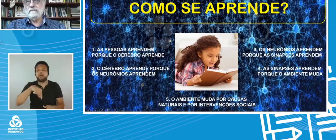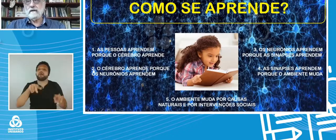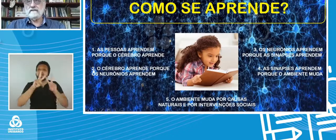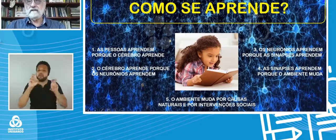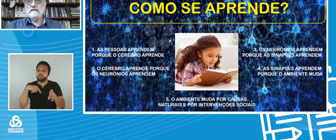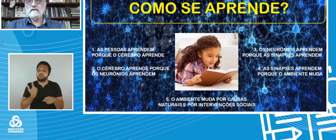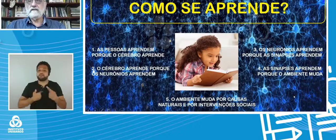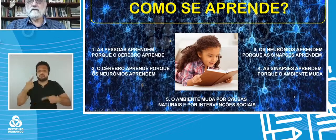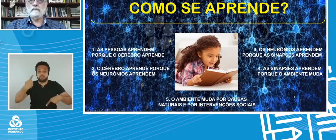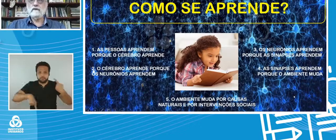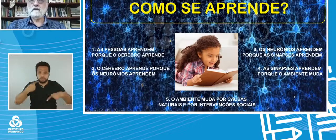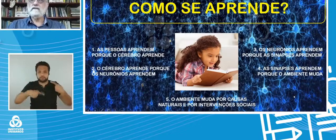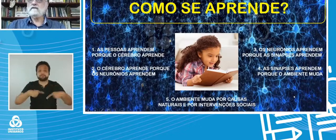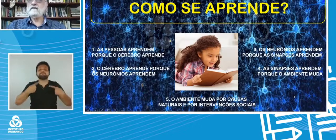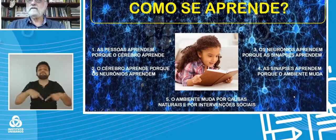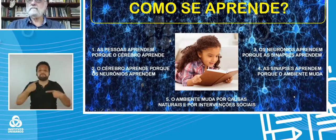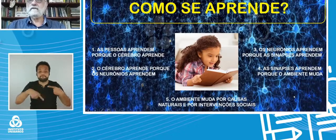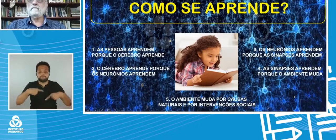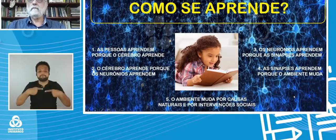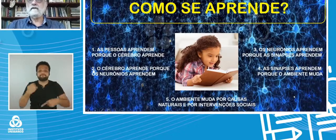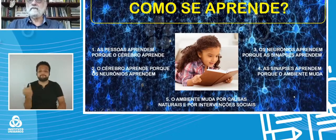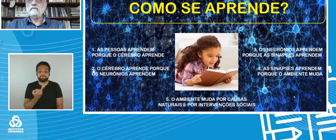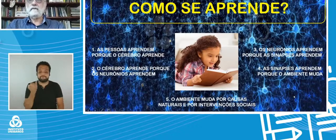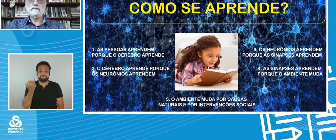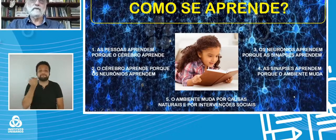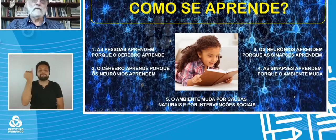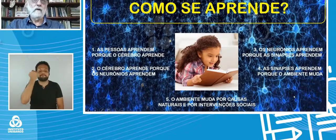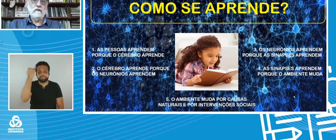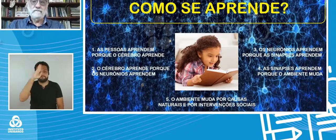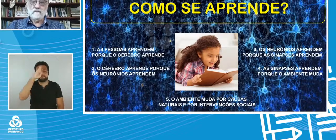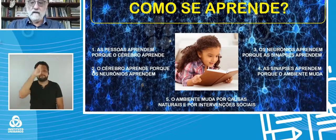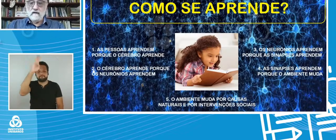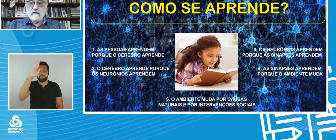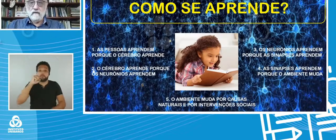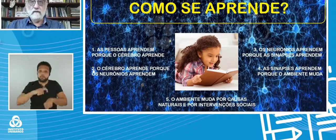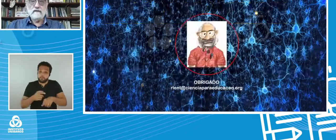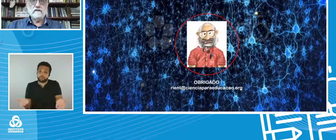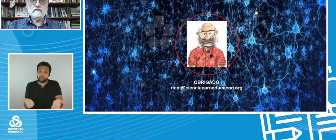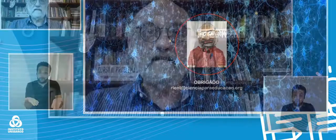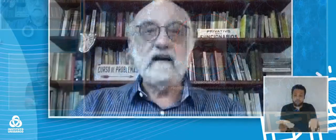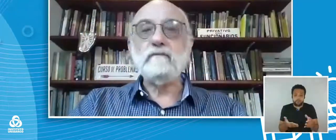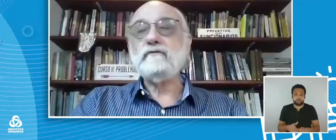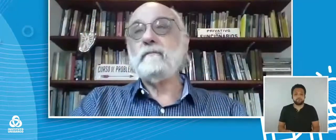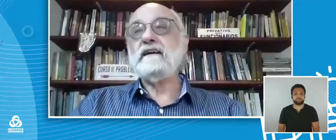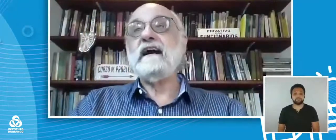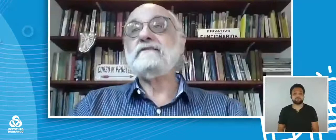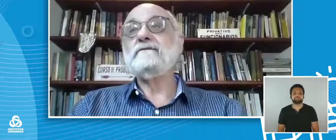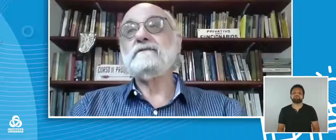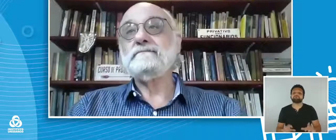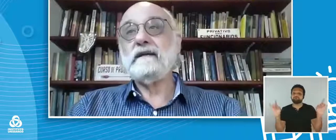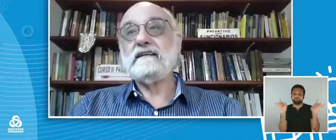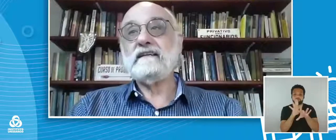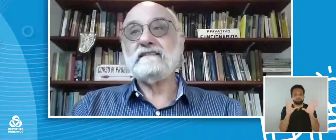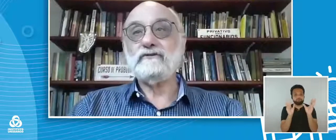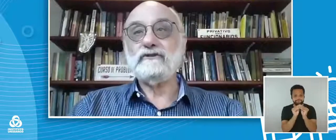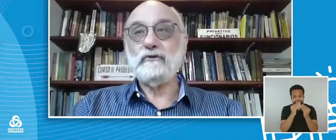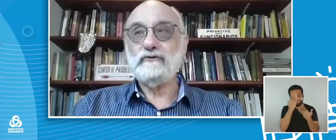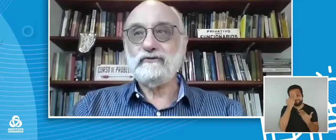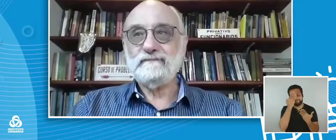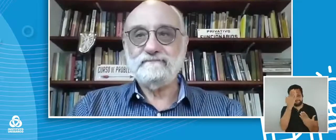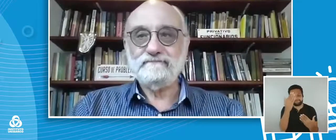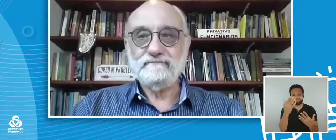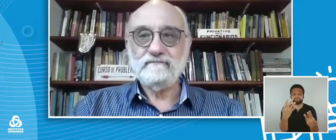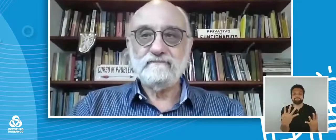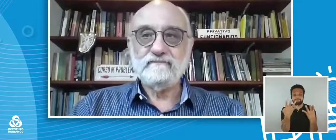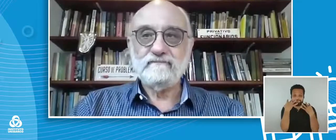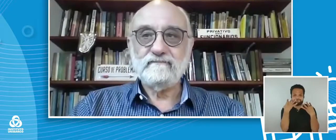discutir bastante importante, principalmente no momento atual. E com isso eu encerro. Muito obrigado pela atenção de